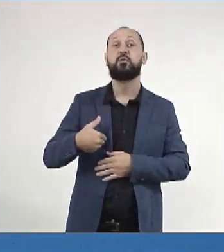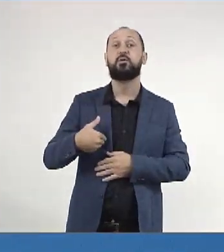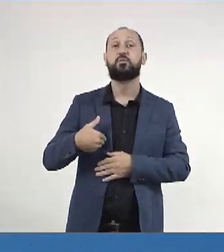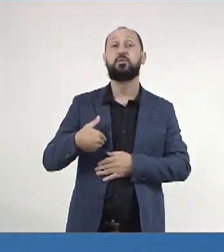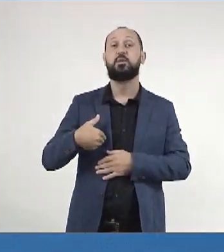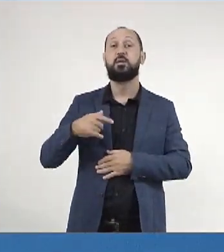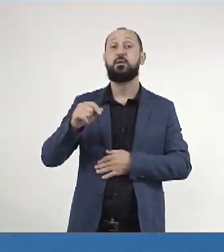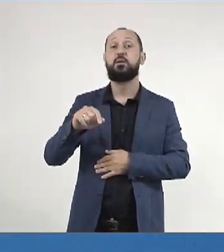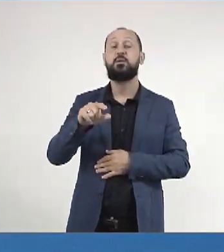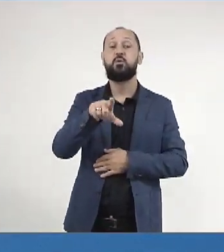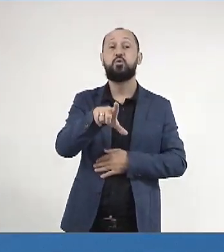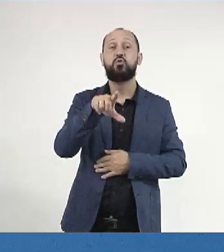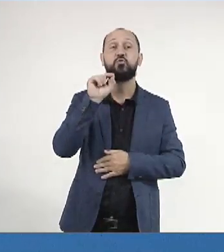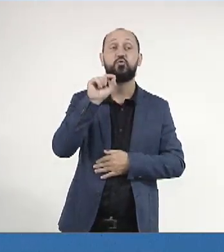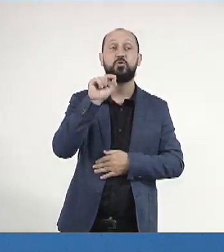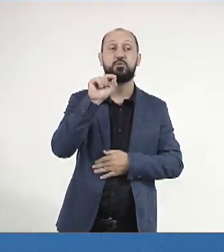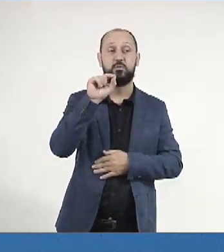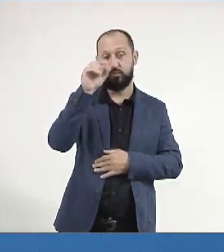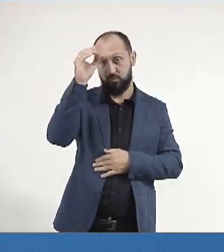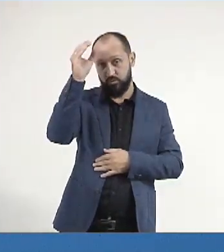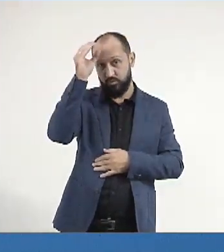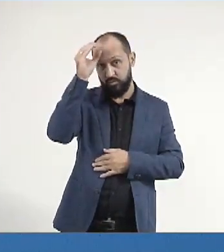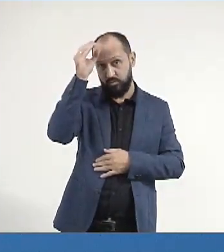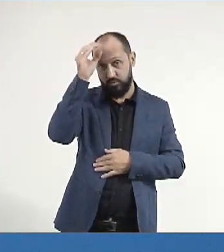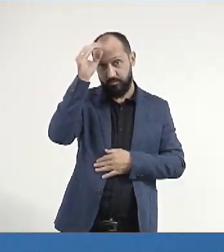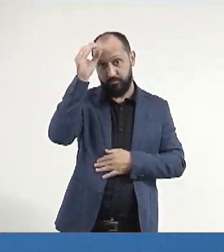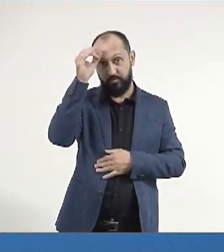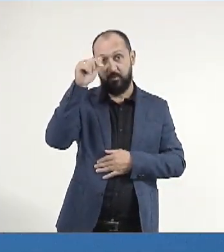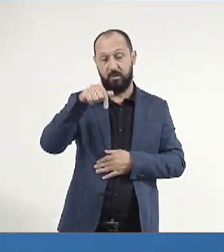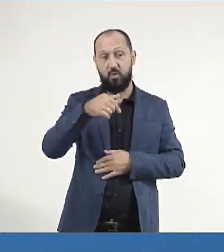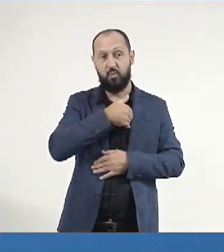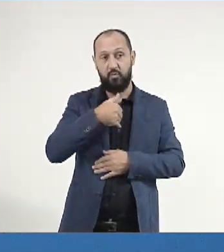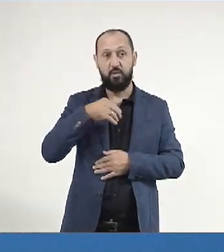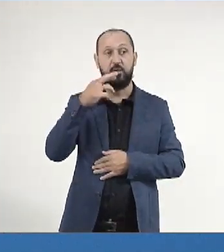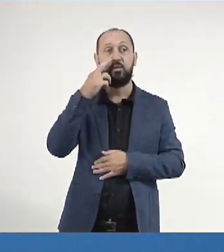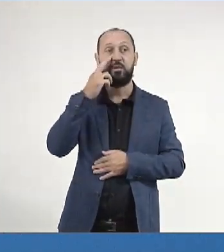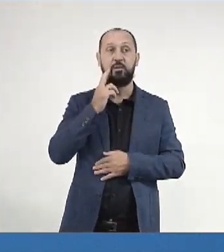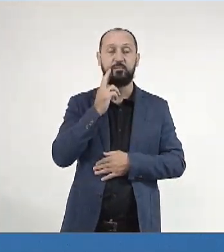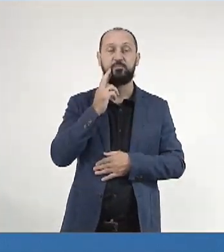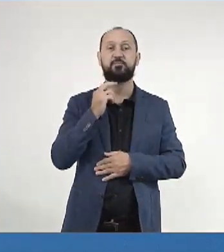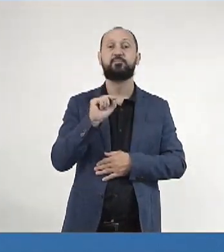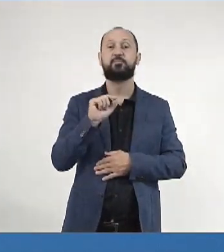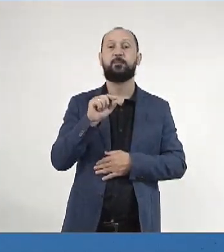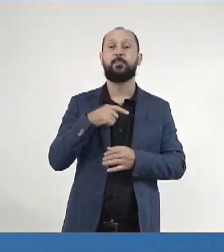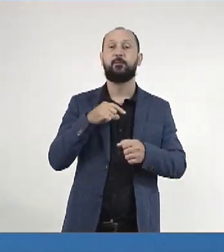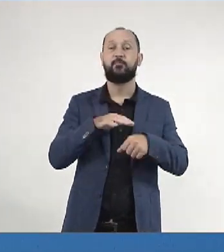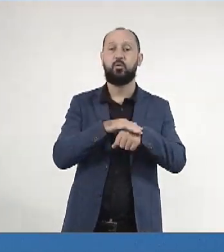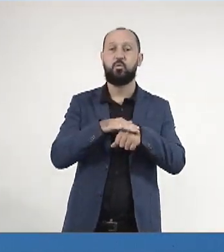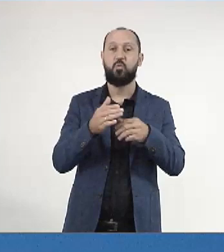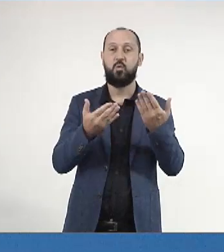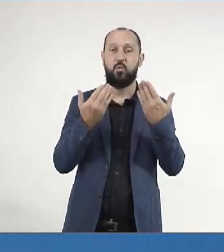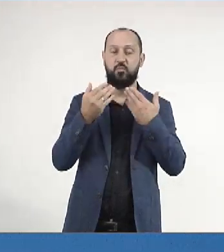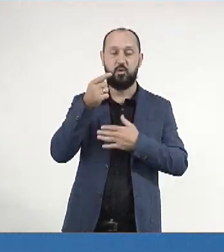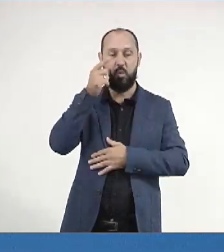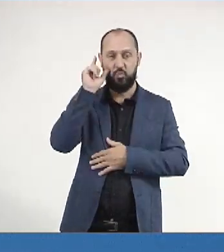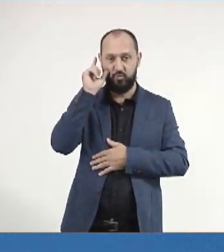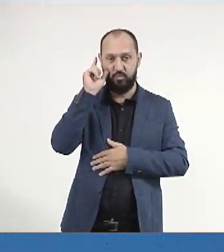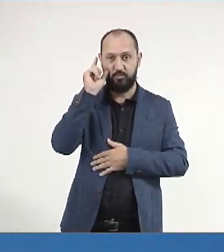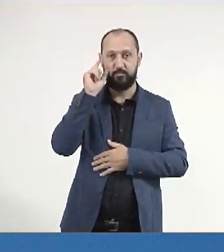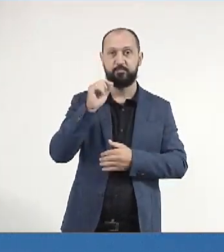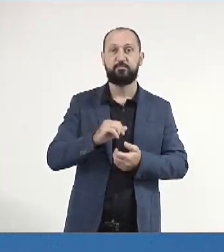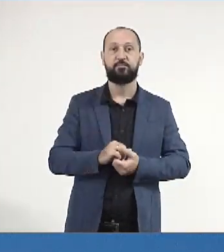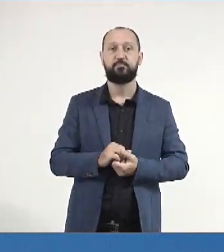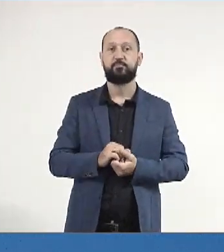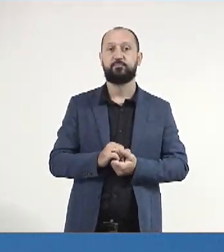o governador escolhido de consenso é o nosso governador, Eduardo Rieder, com quem eu conversei antes de ontem sobre o